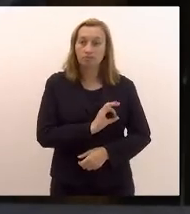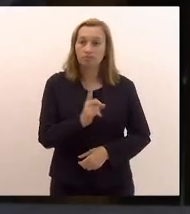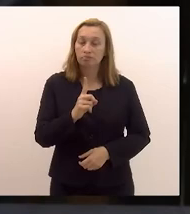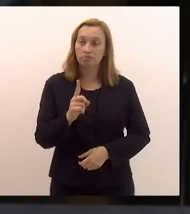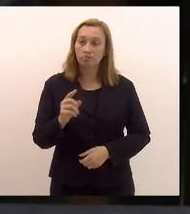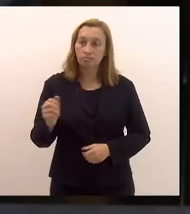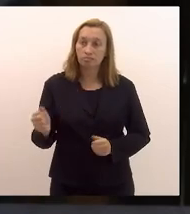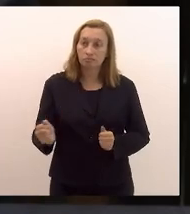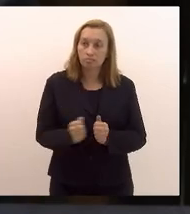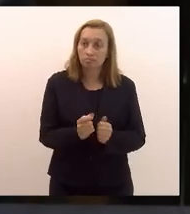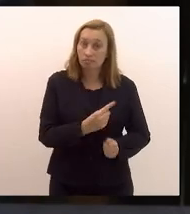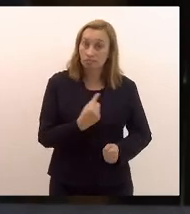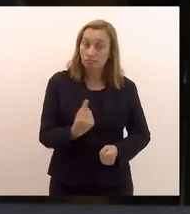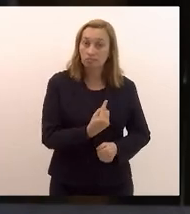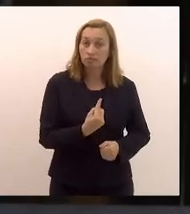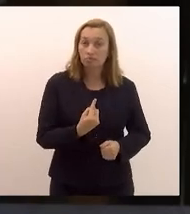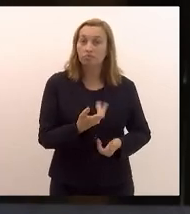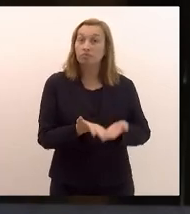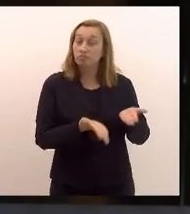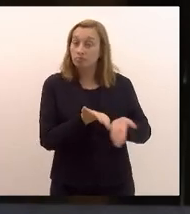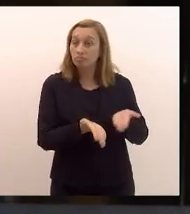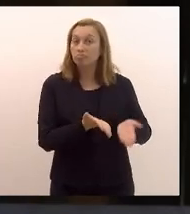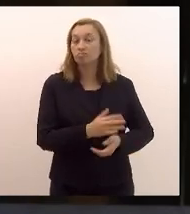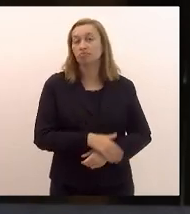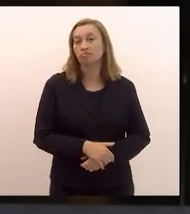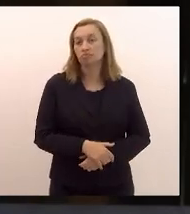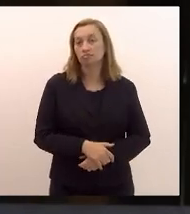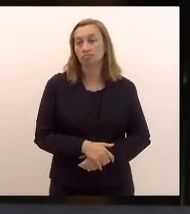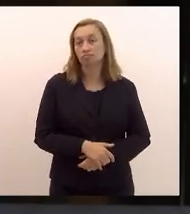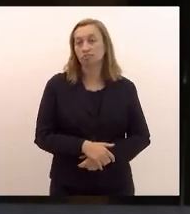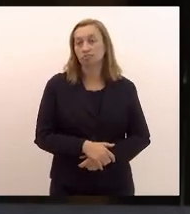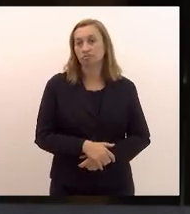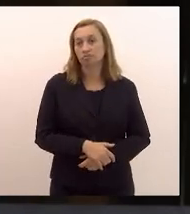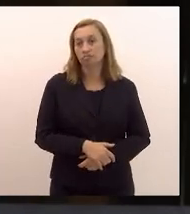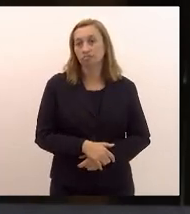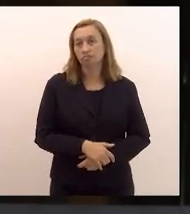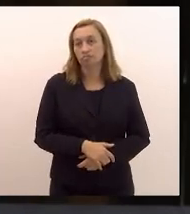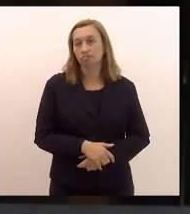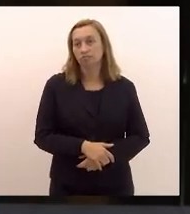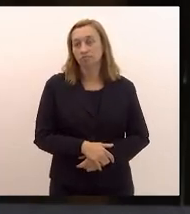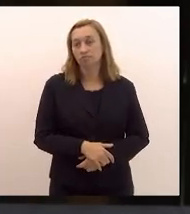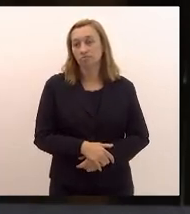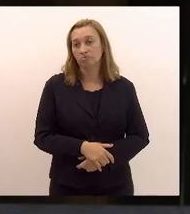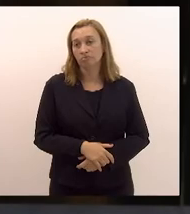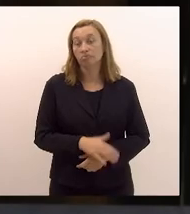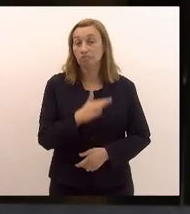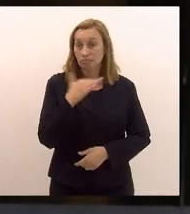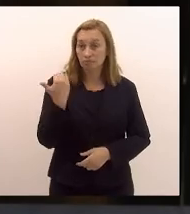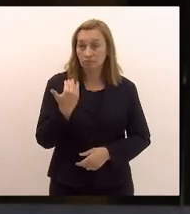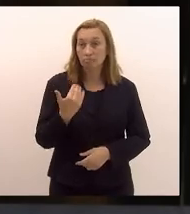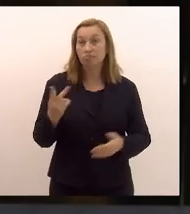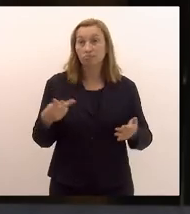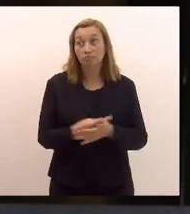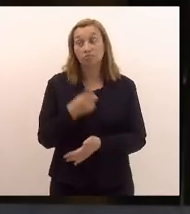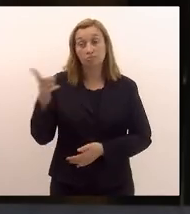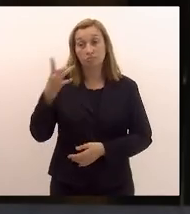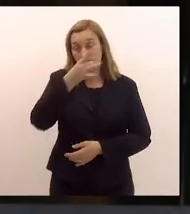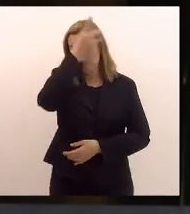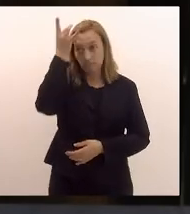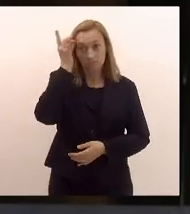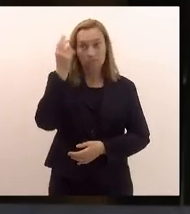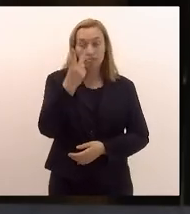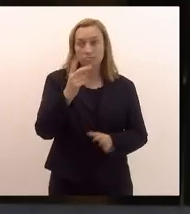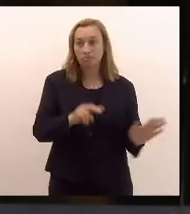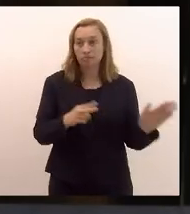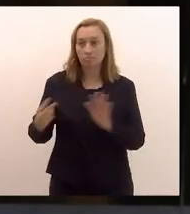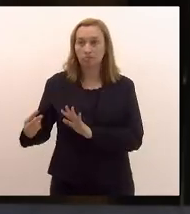um café nos nos batalhões teria uma carnificina o que aconteceu lá no Espírito Santo e duas